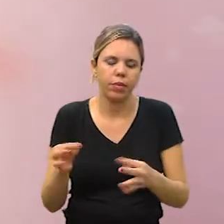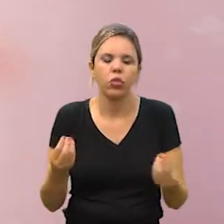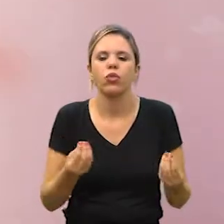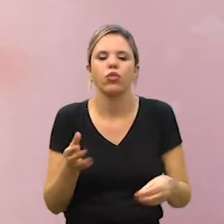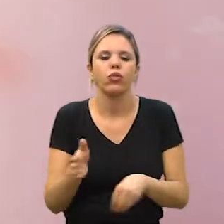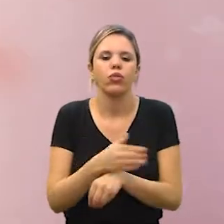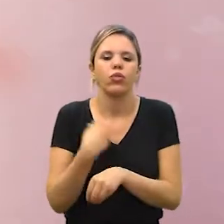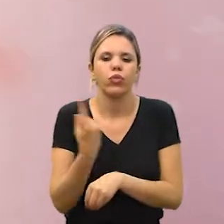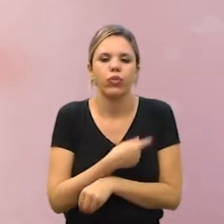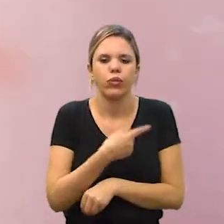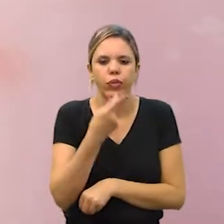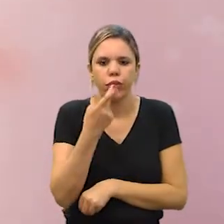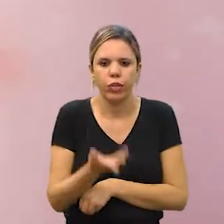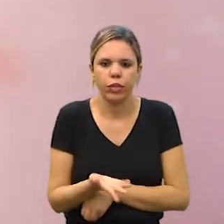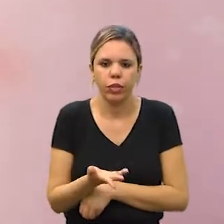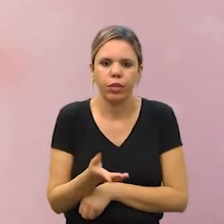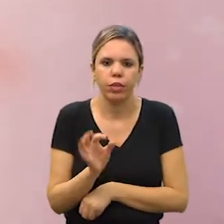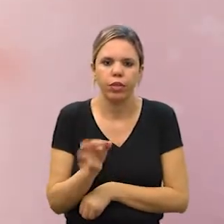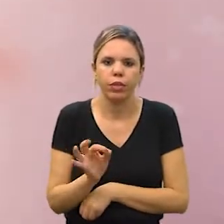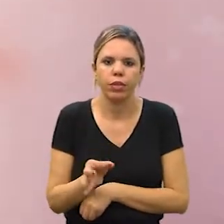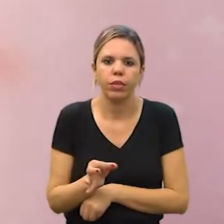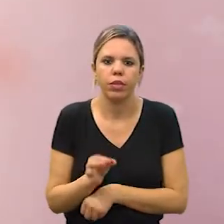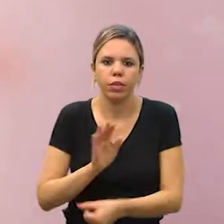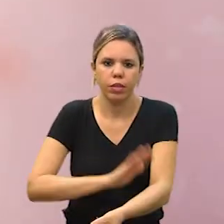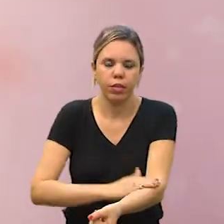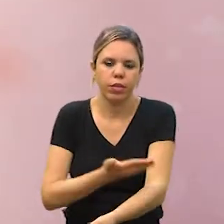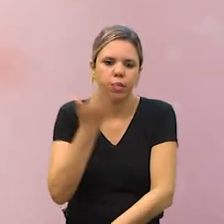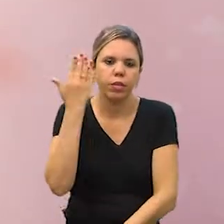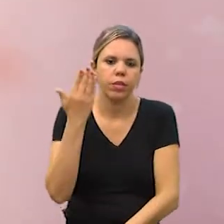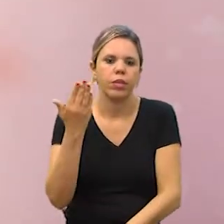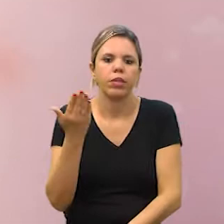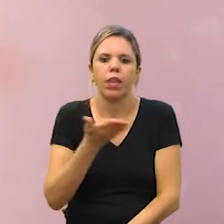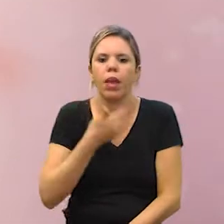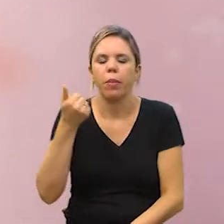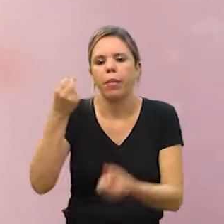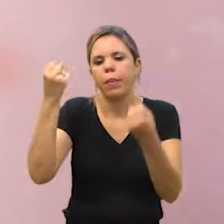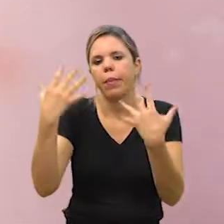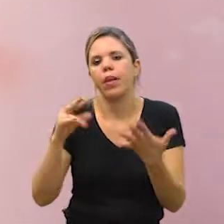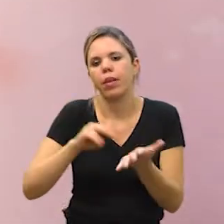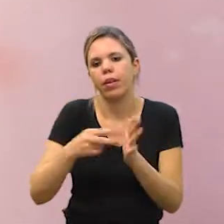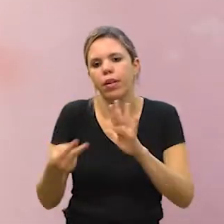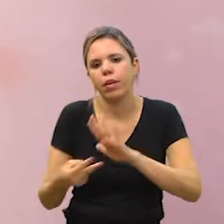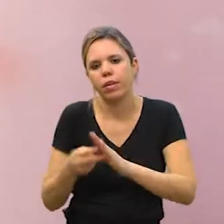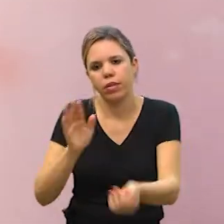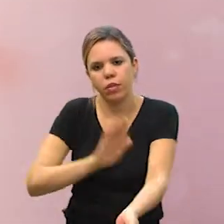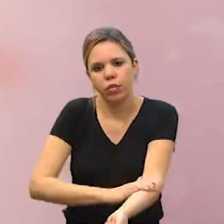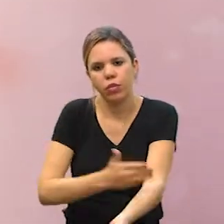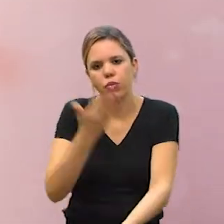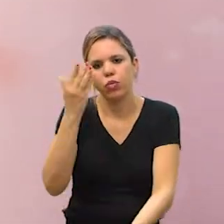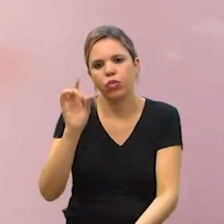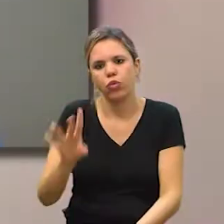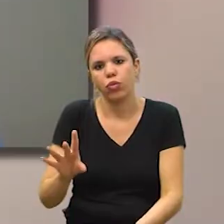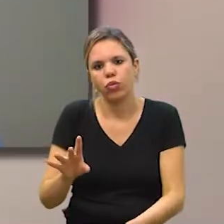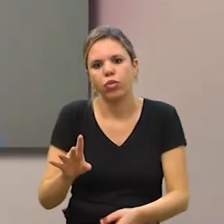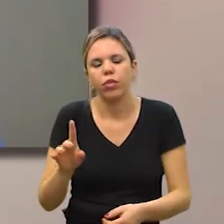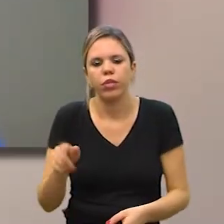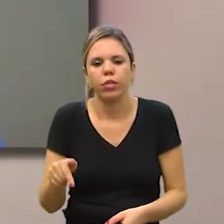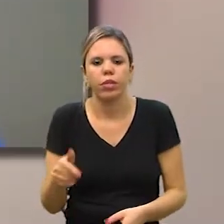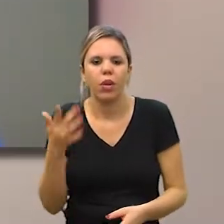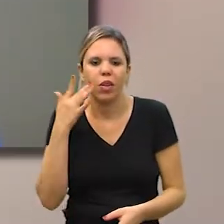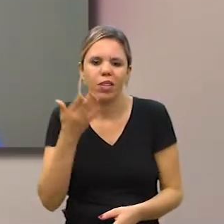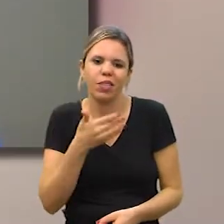durante a gente falar é certo da hipertensão arterial é melhor explicar o que a hipertensão apenas